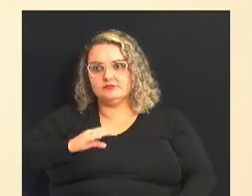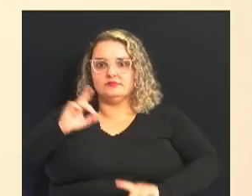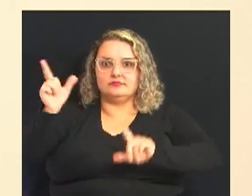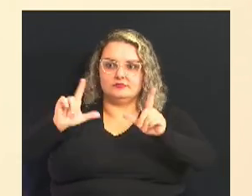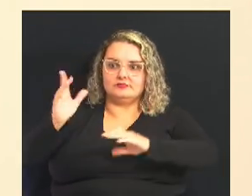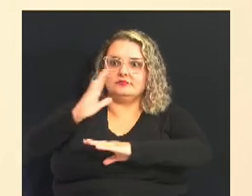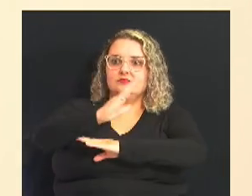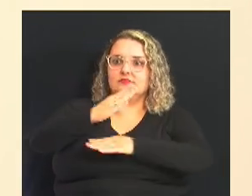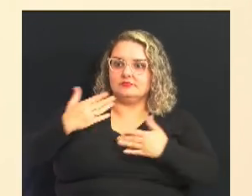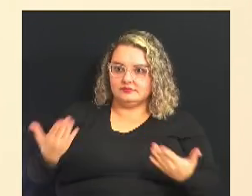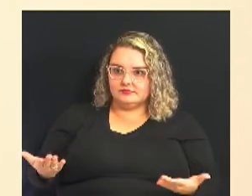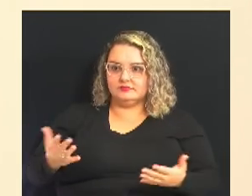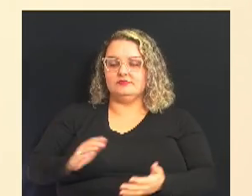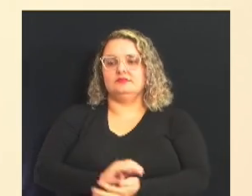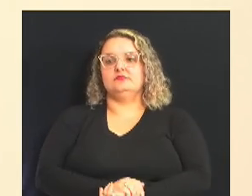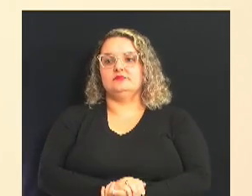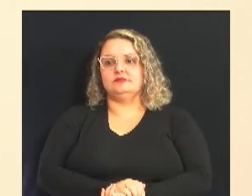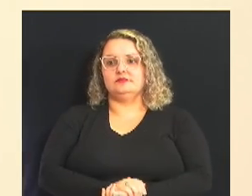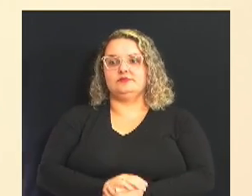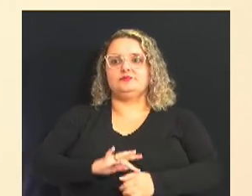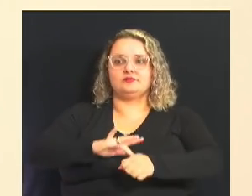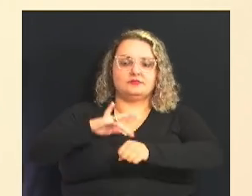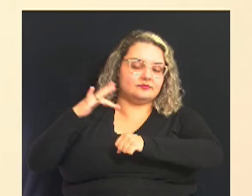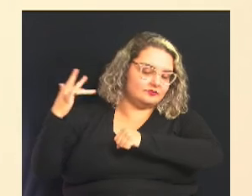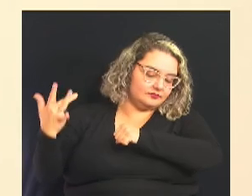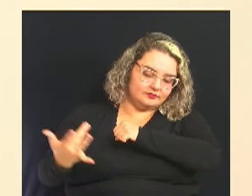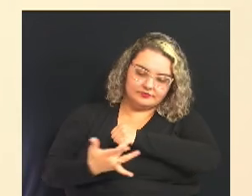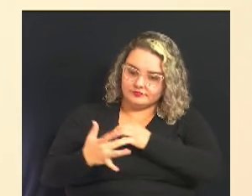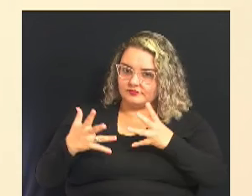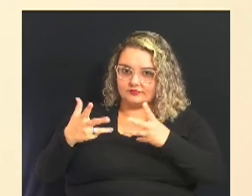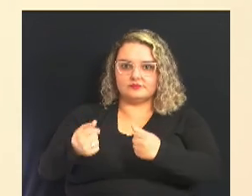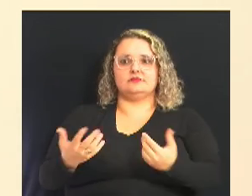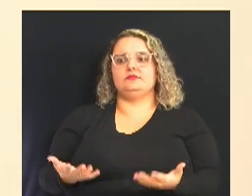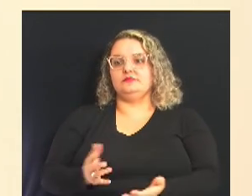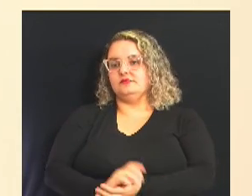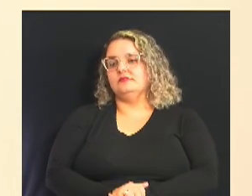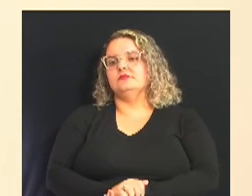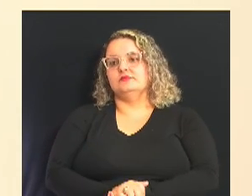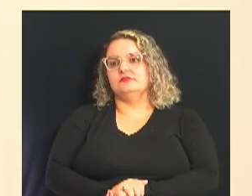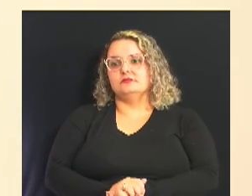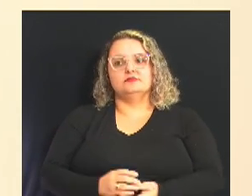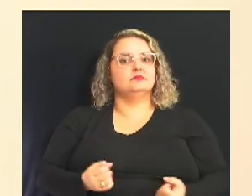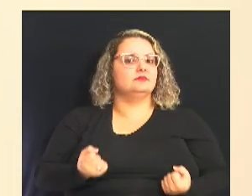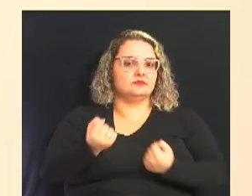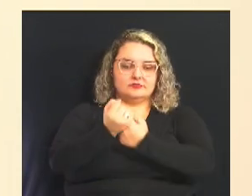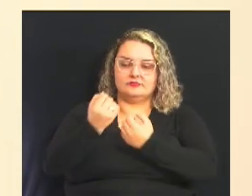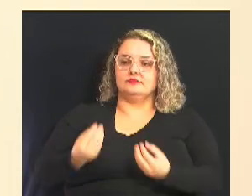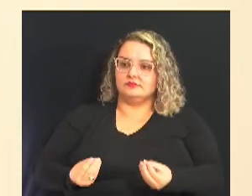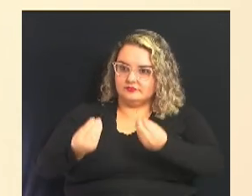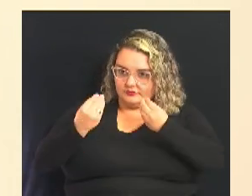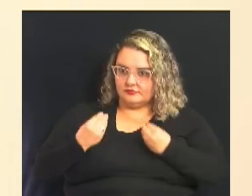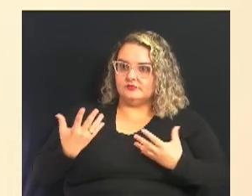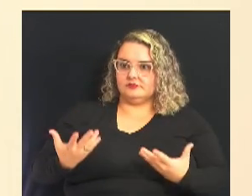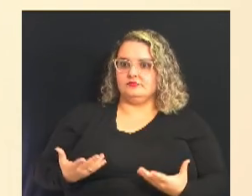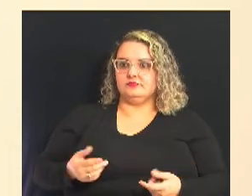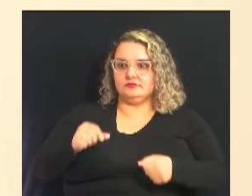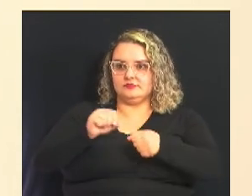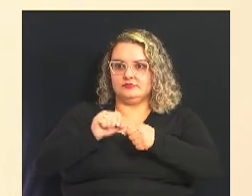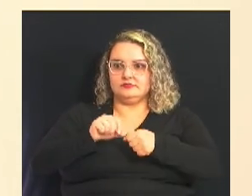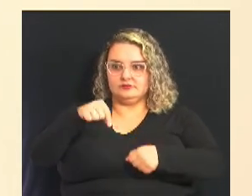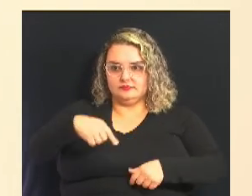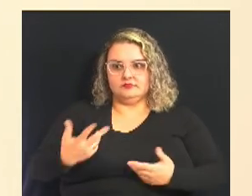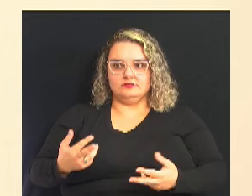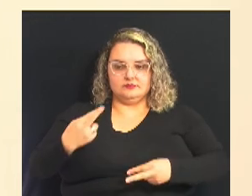Câmara, através das redes sociais, enfim, e dando todo o suporte para o trabalho que a gente faz aqui em